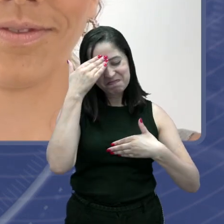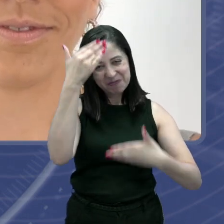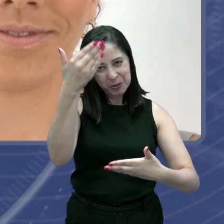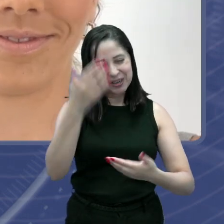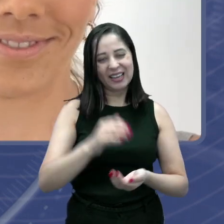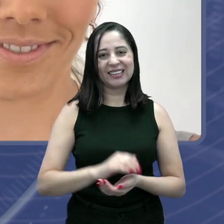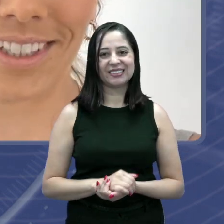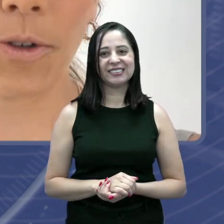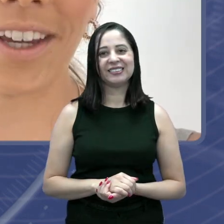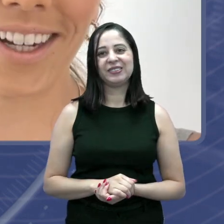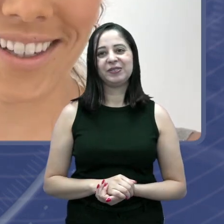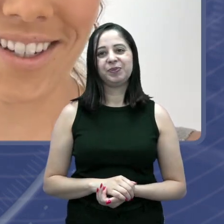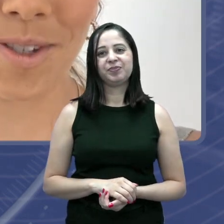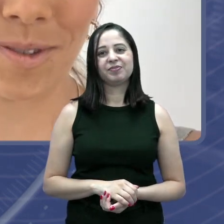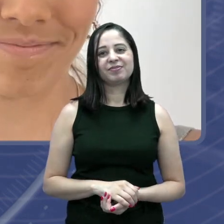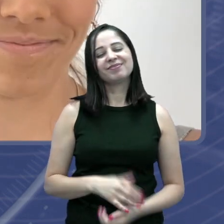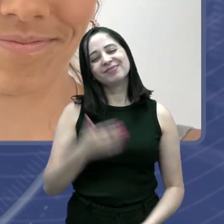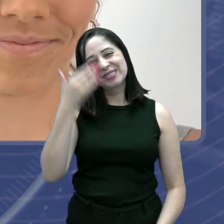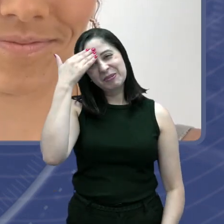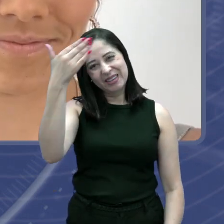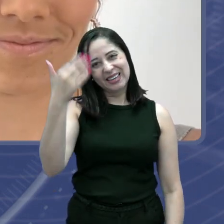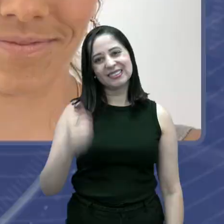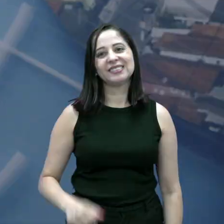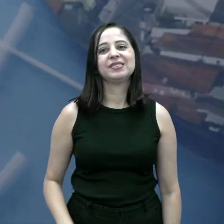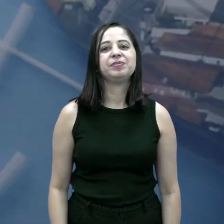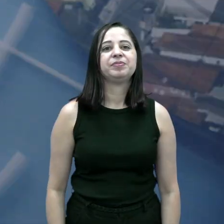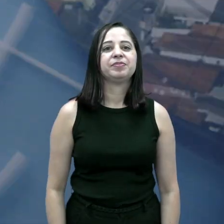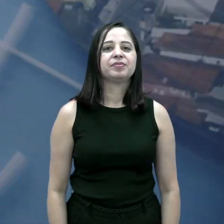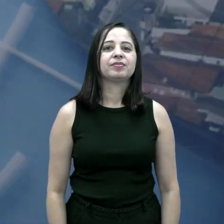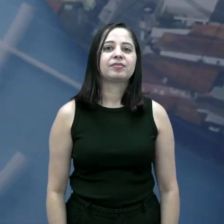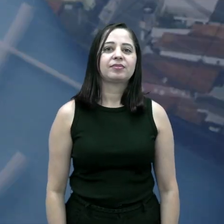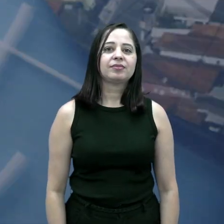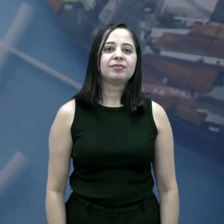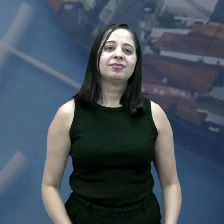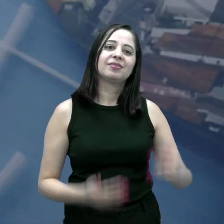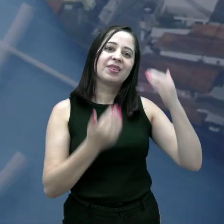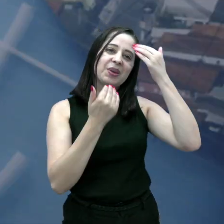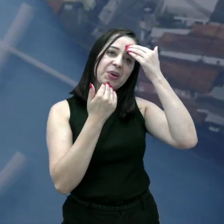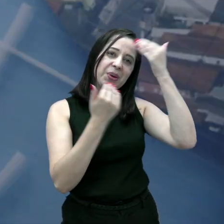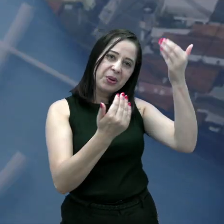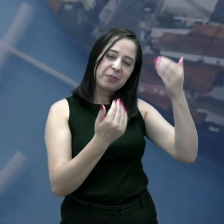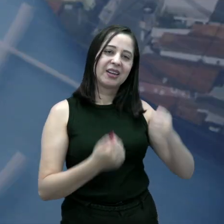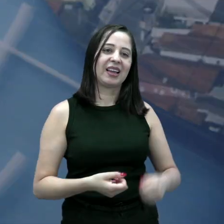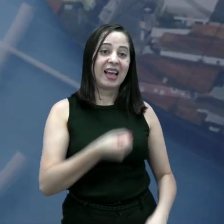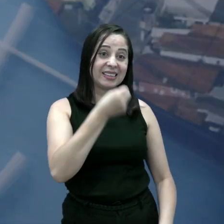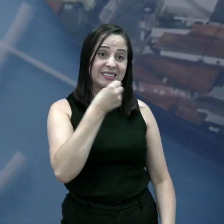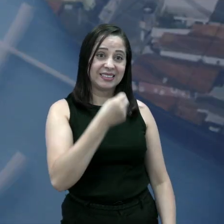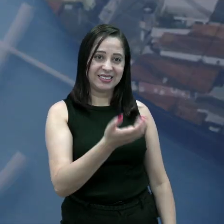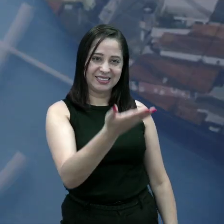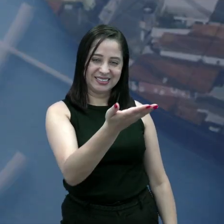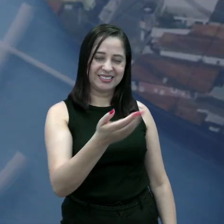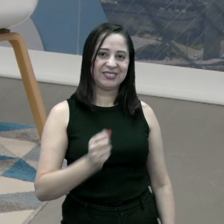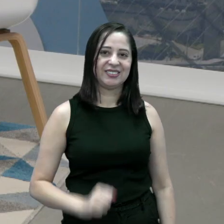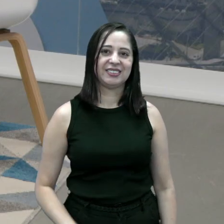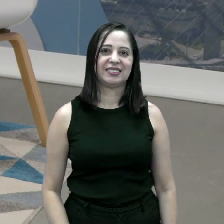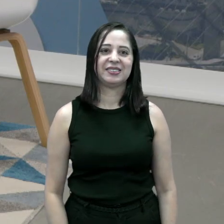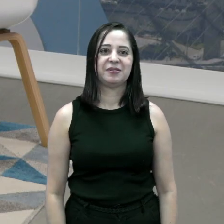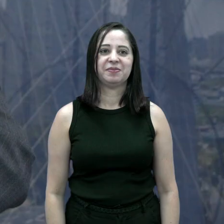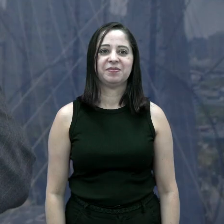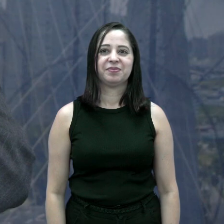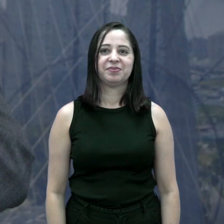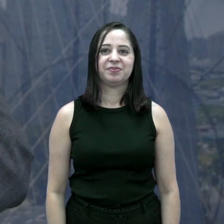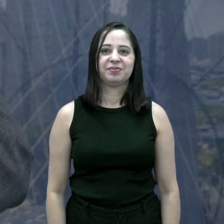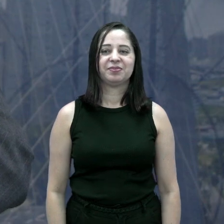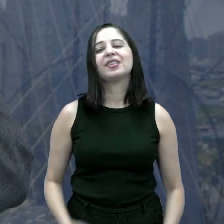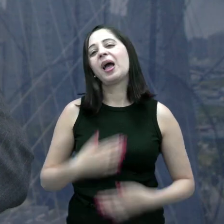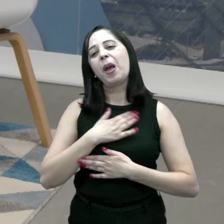obrigada, viu? Eu que agradeço. É isso, Guilherme, obrigada também, viu, por participar aqui com a gente. Tá legal, é sempre um